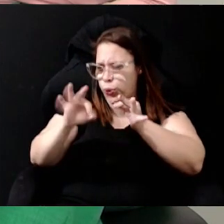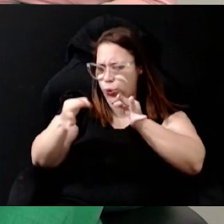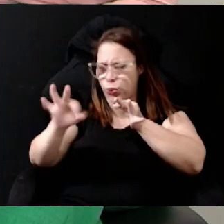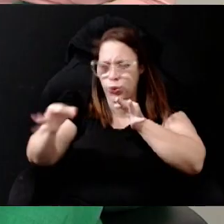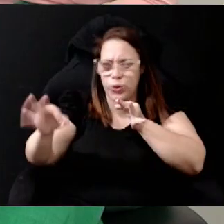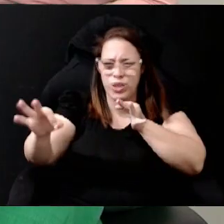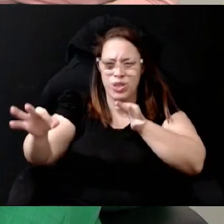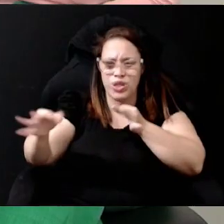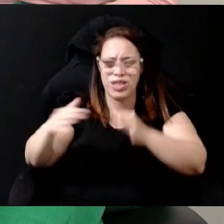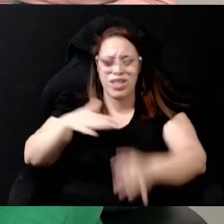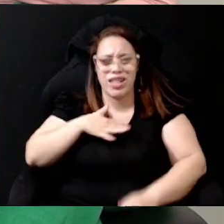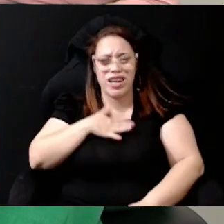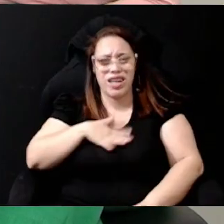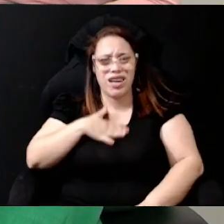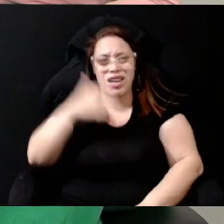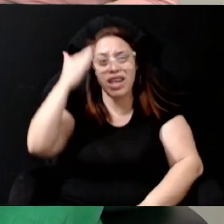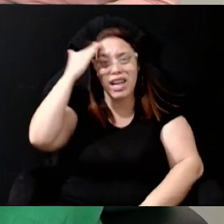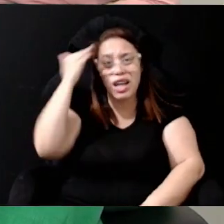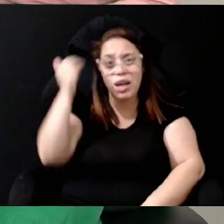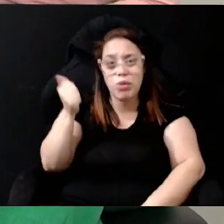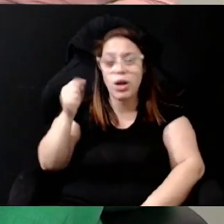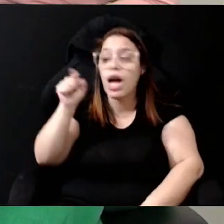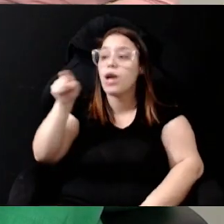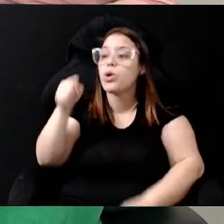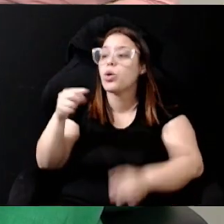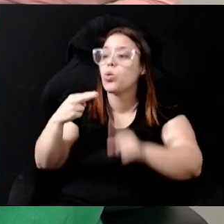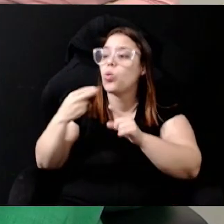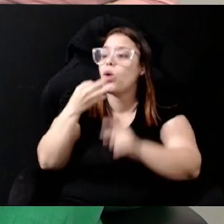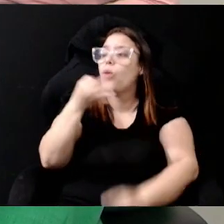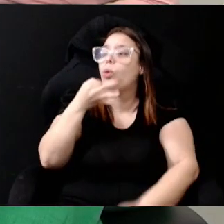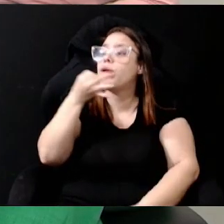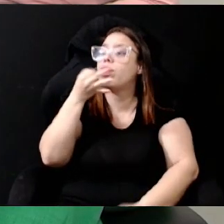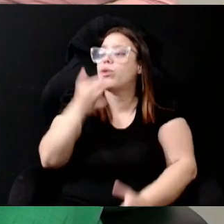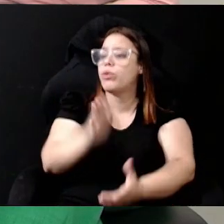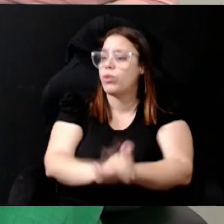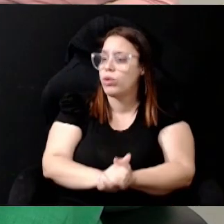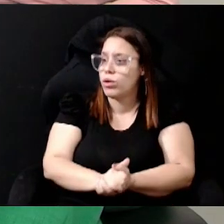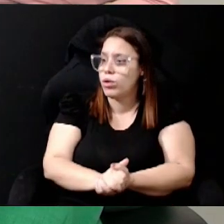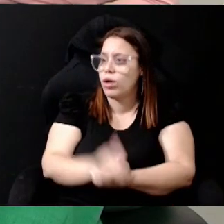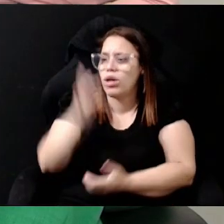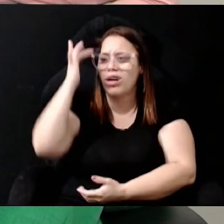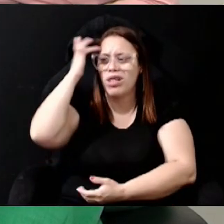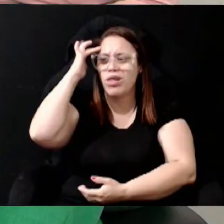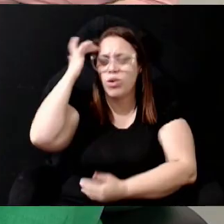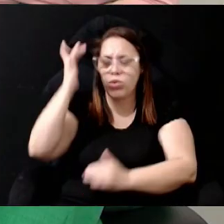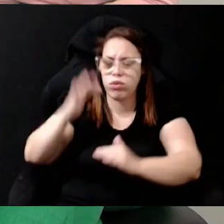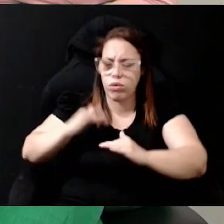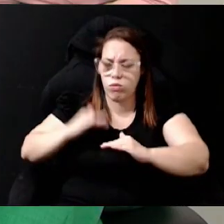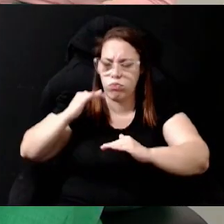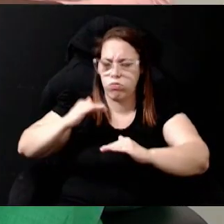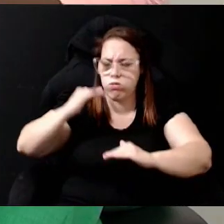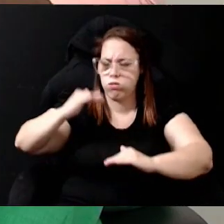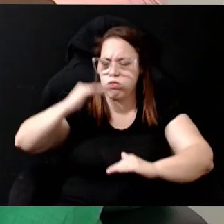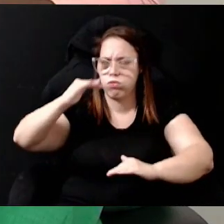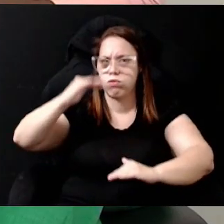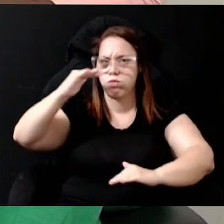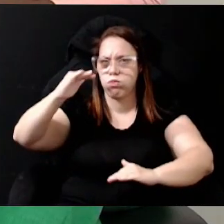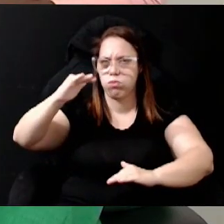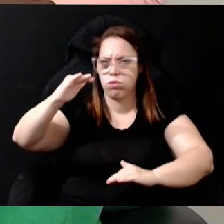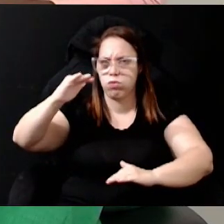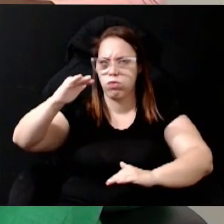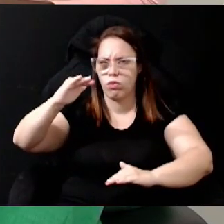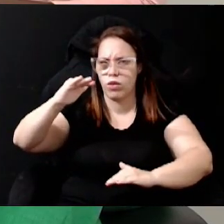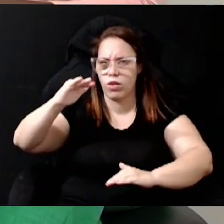muito longe ainda, né? Sim. Eu gostaria de até saber a sua opinião. Eu acho que tem muito a evoluir,